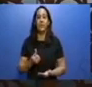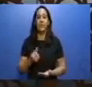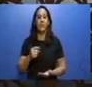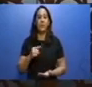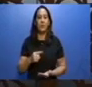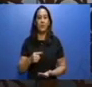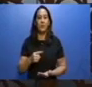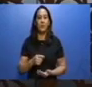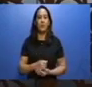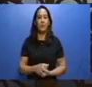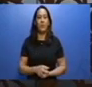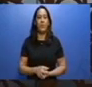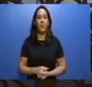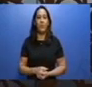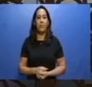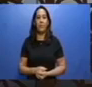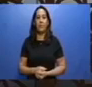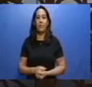prontinho.